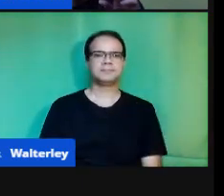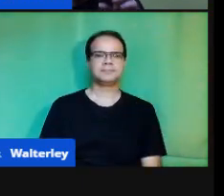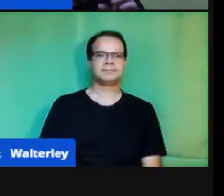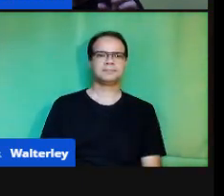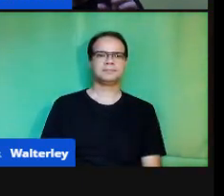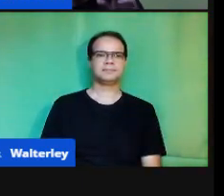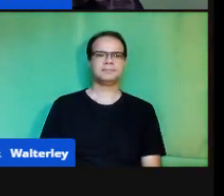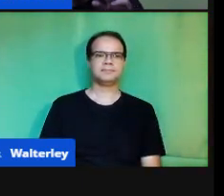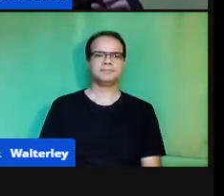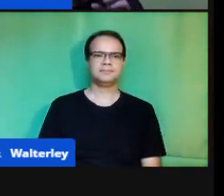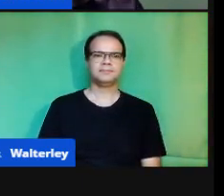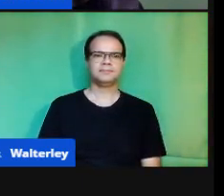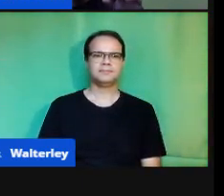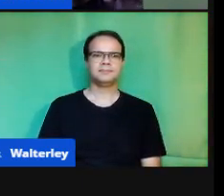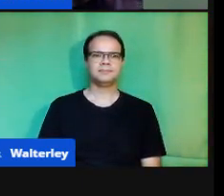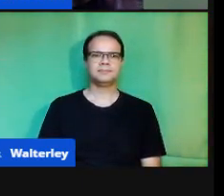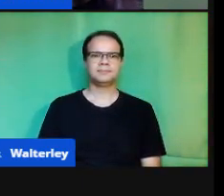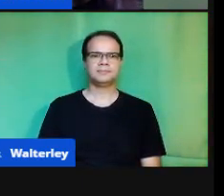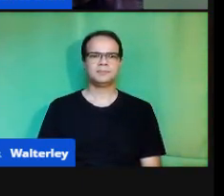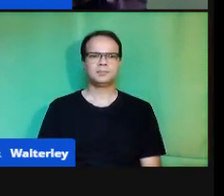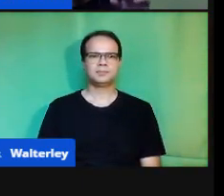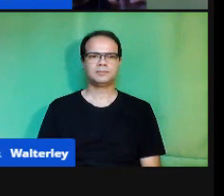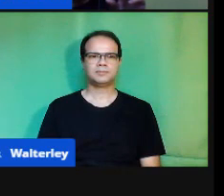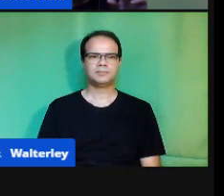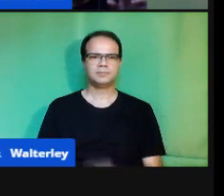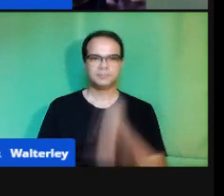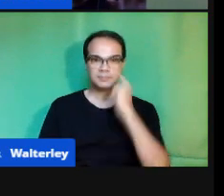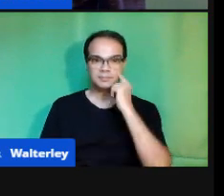é um documentário em animação feito basicamente com